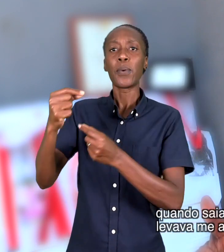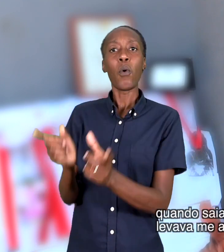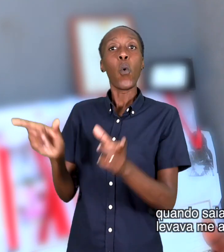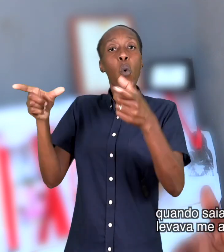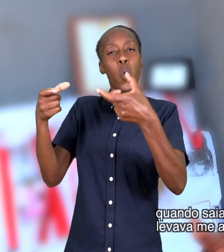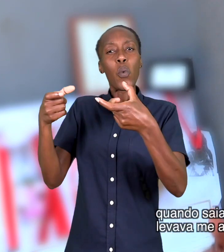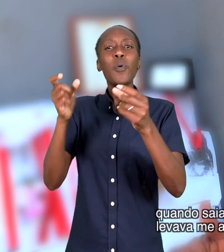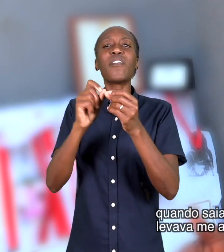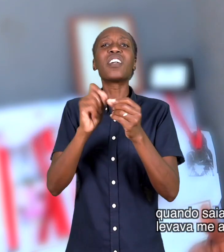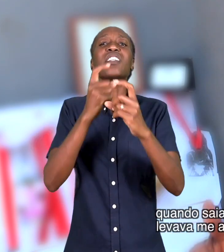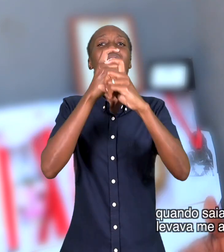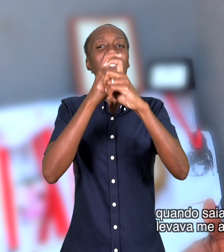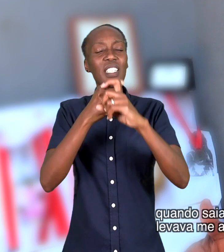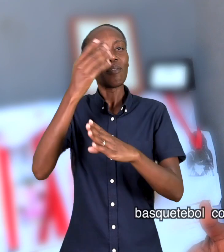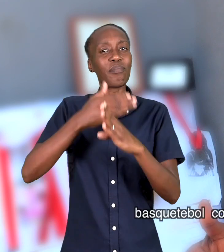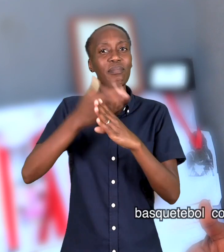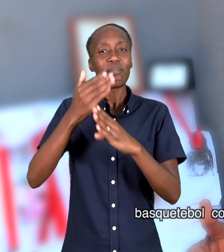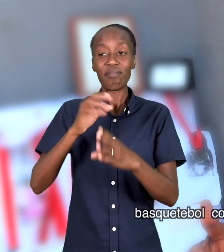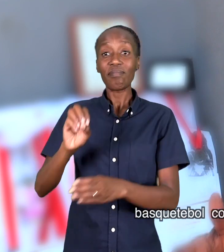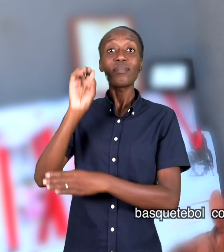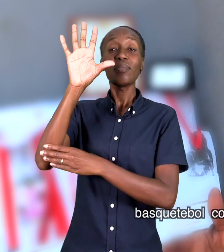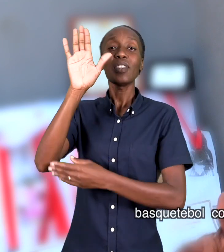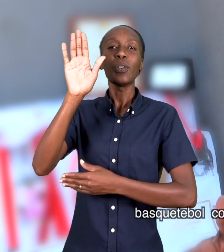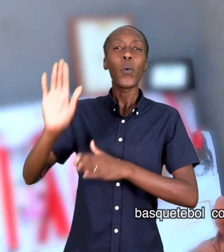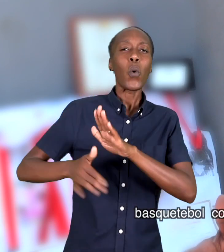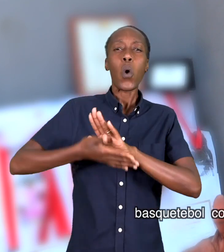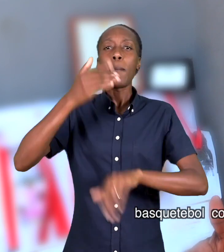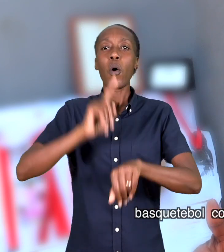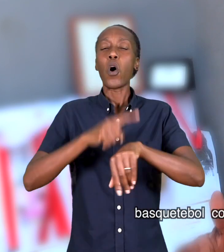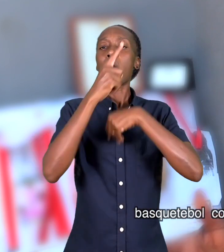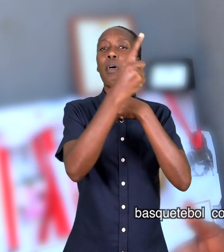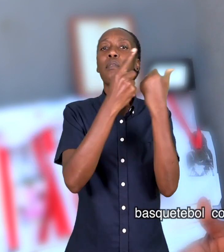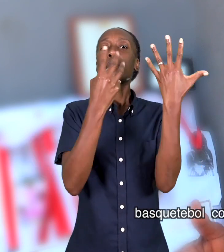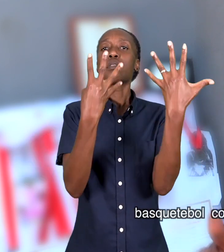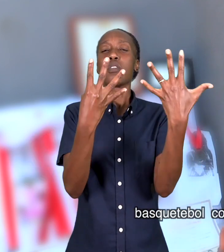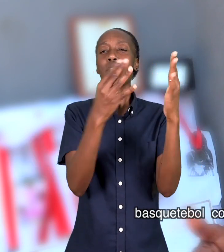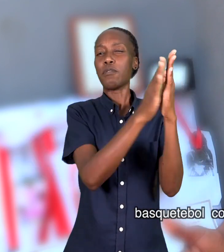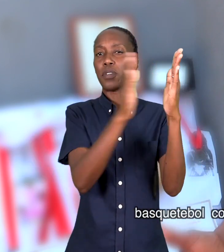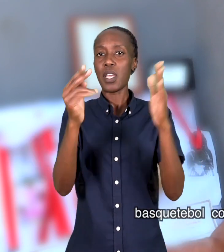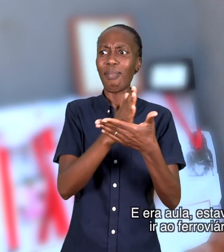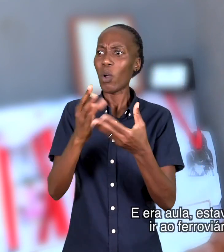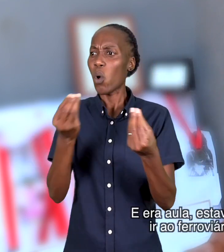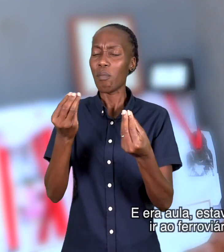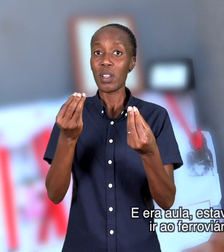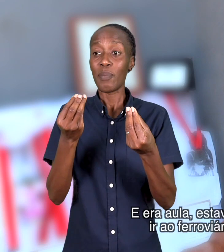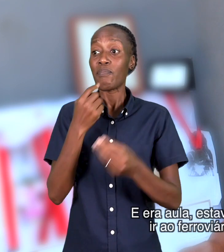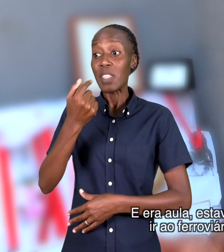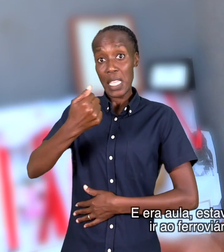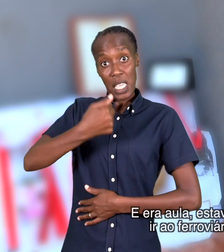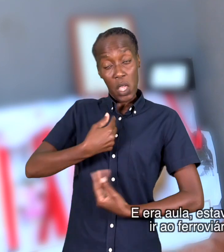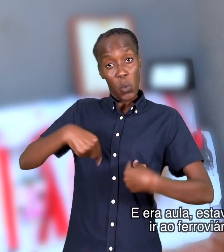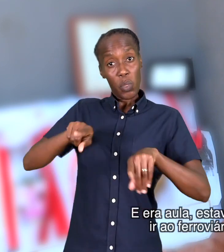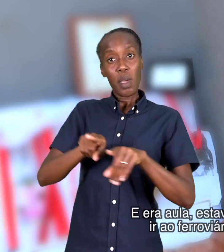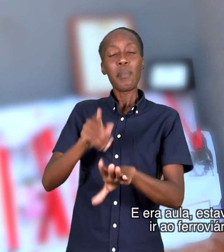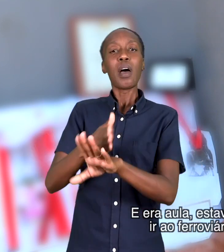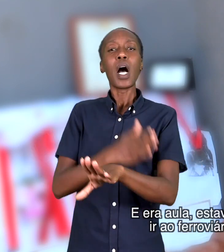até ao Estrela para ir treinar basquete. O basquete começávamos às 19 horas e terminávamos às 20. E era